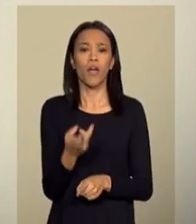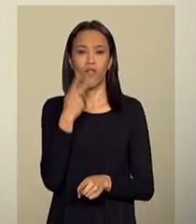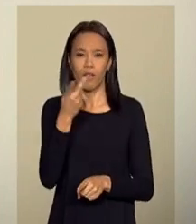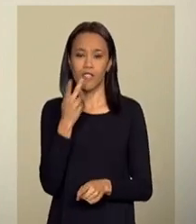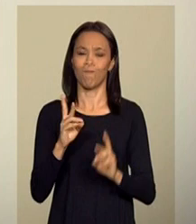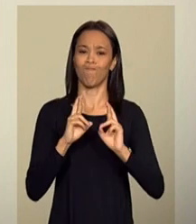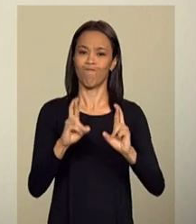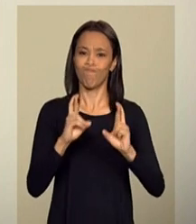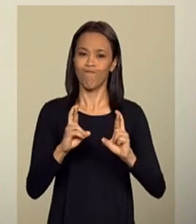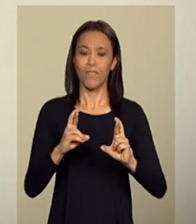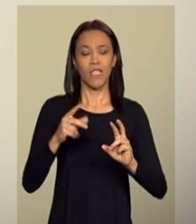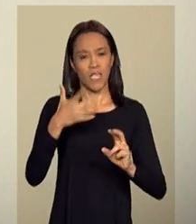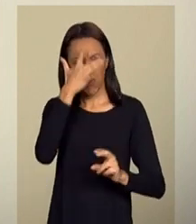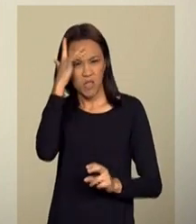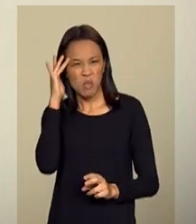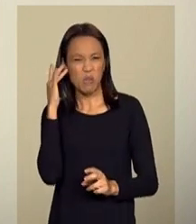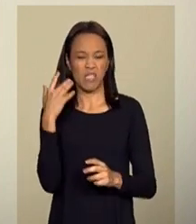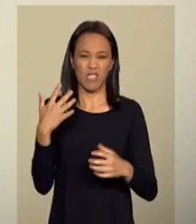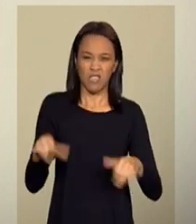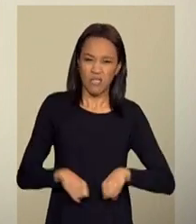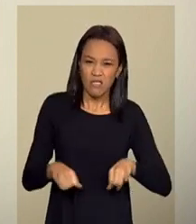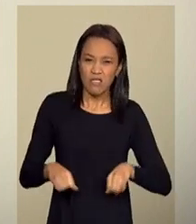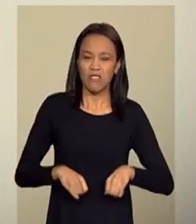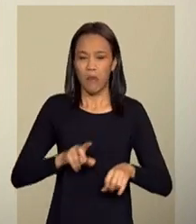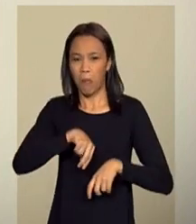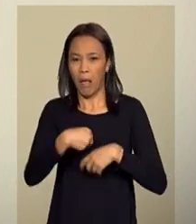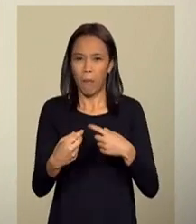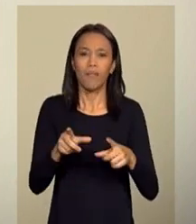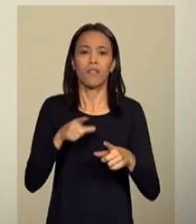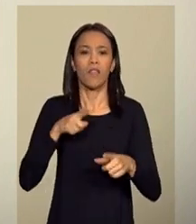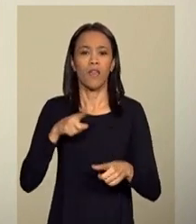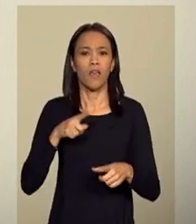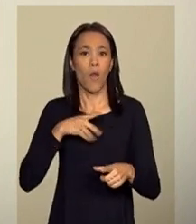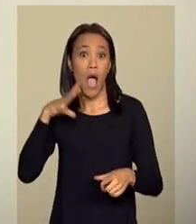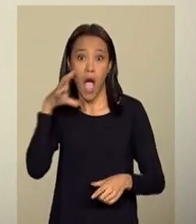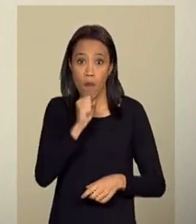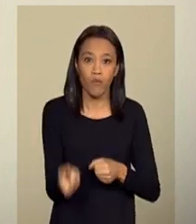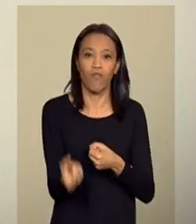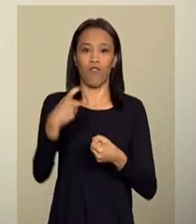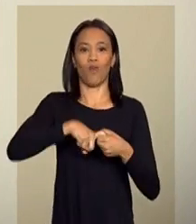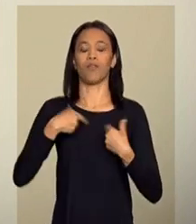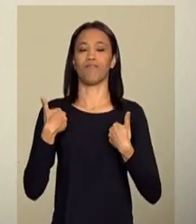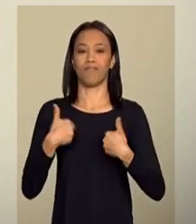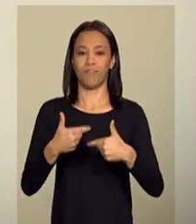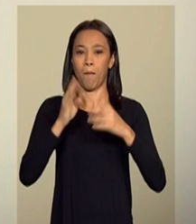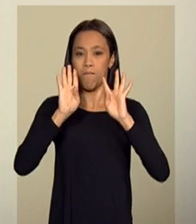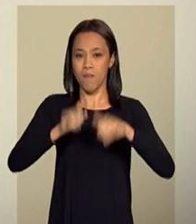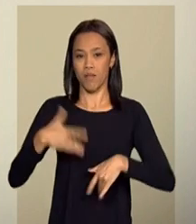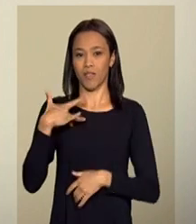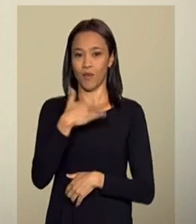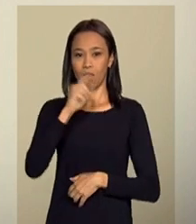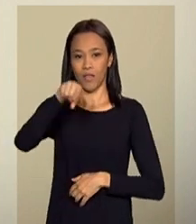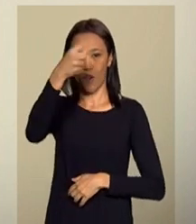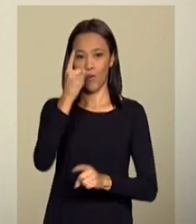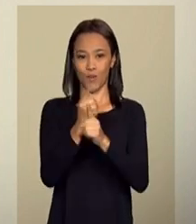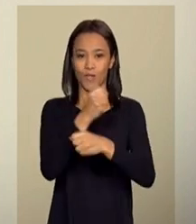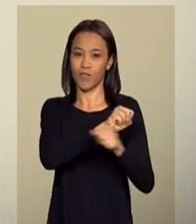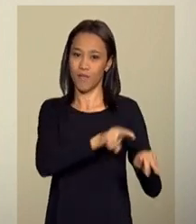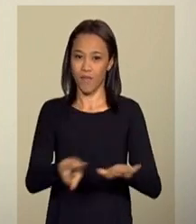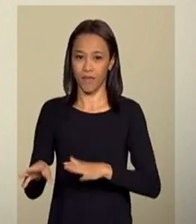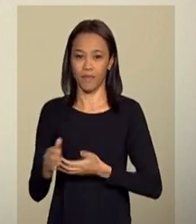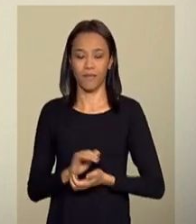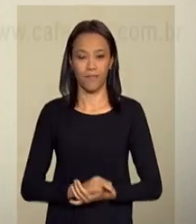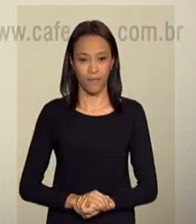votos para que os feridos nesse acidente tenham a mais rápida recuperação até a semana que vem